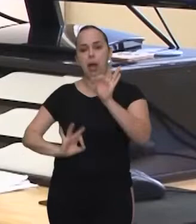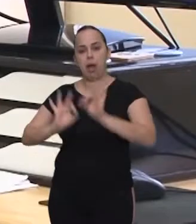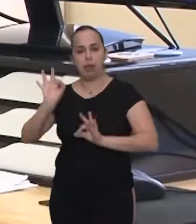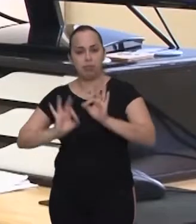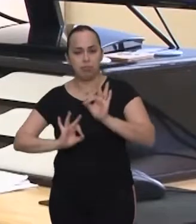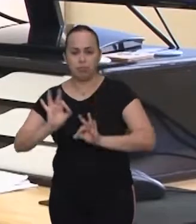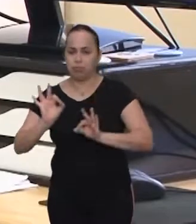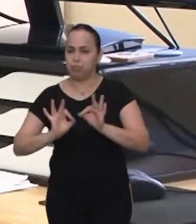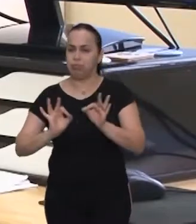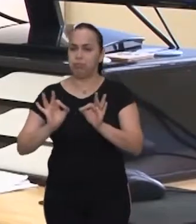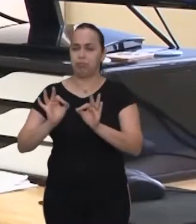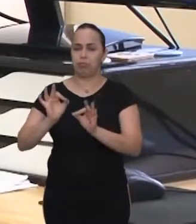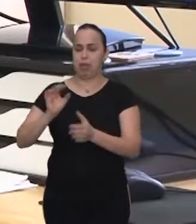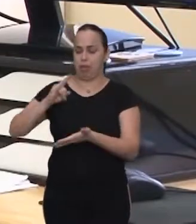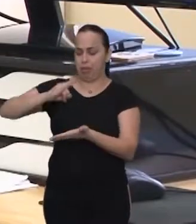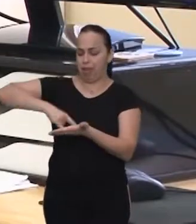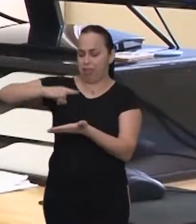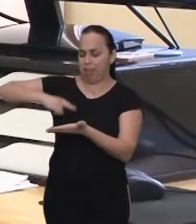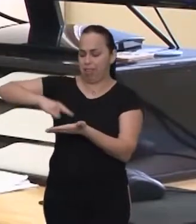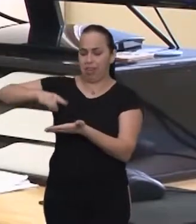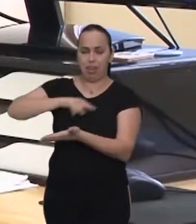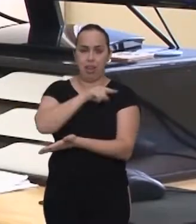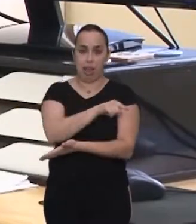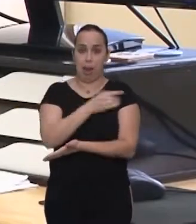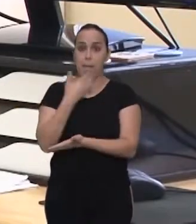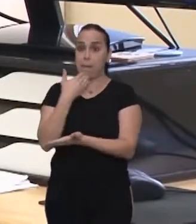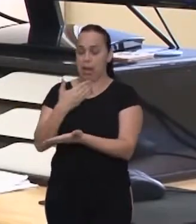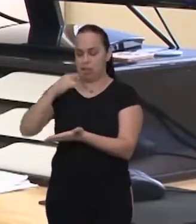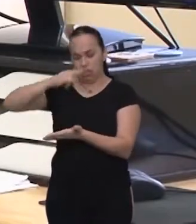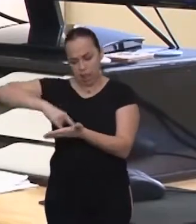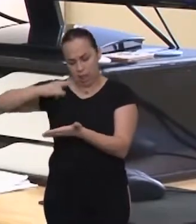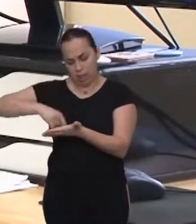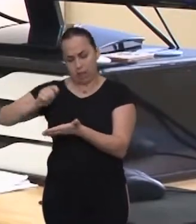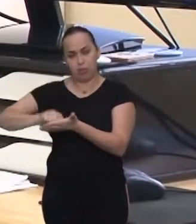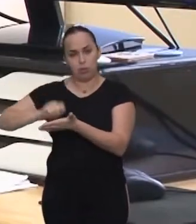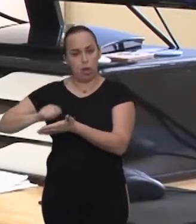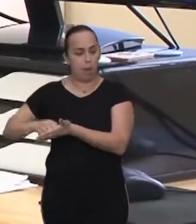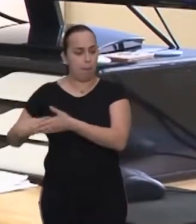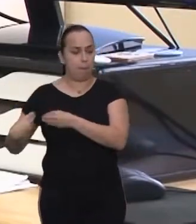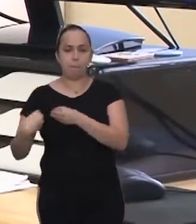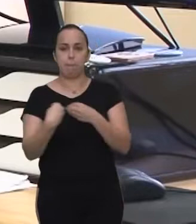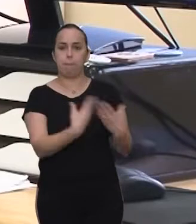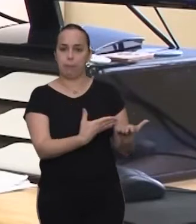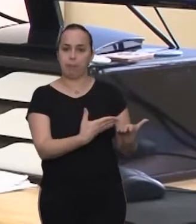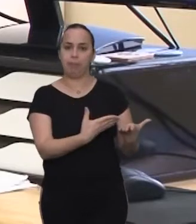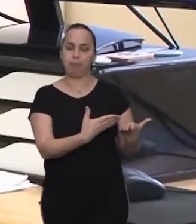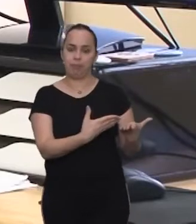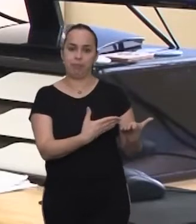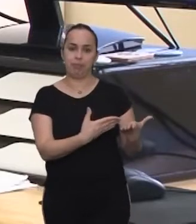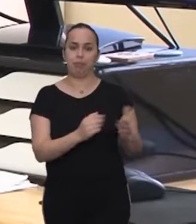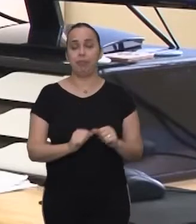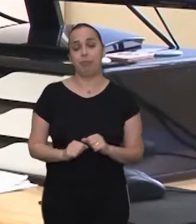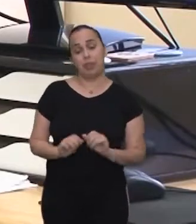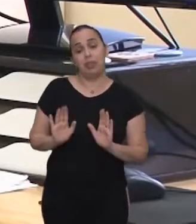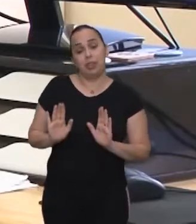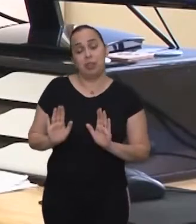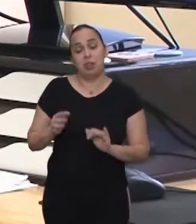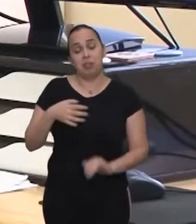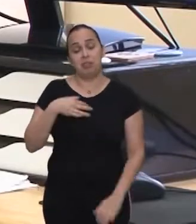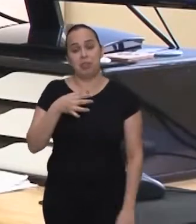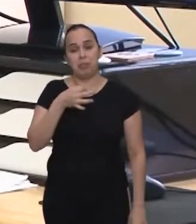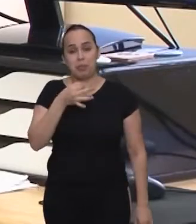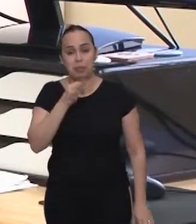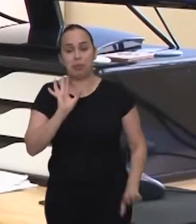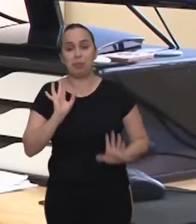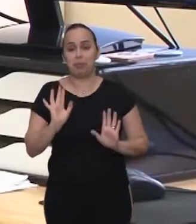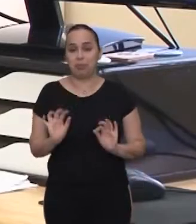preparamos já elaboramos muitos dos documentos que estão sendo solicitados a praia missão da segunda licença que a licença de instalação